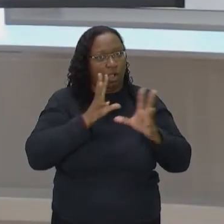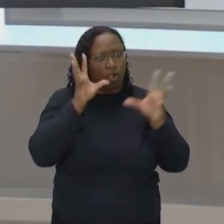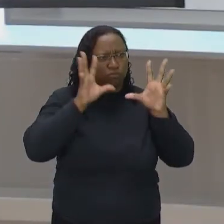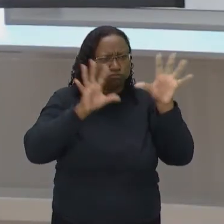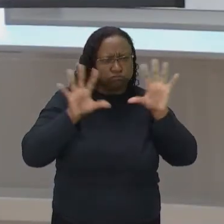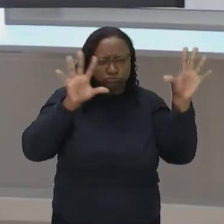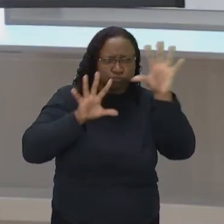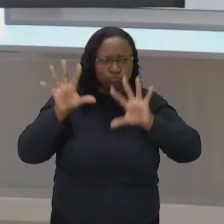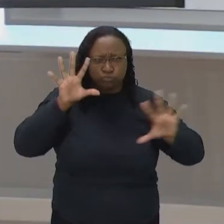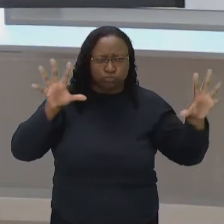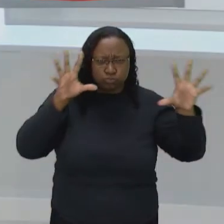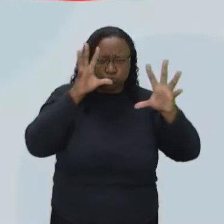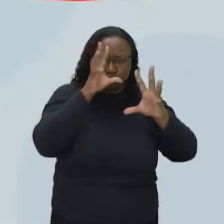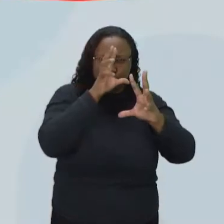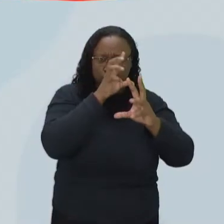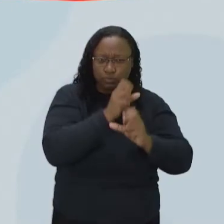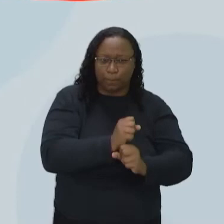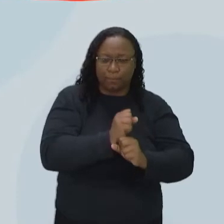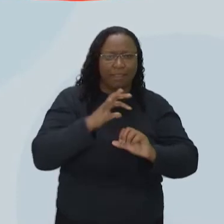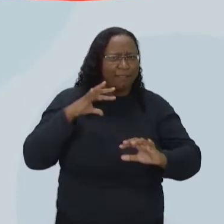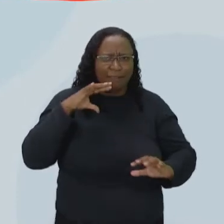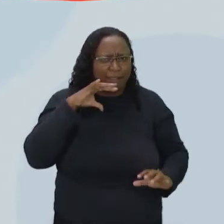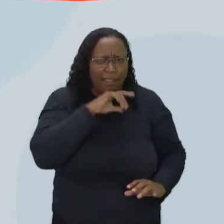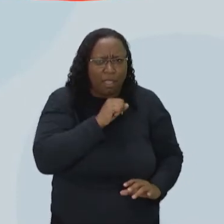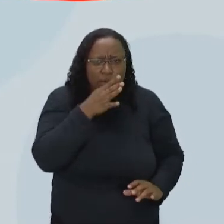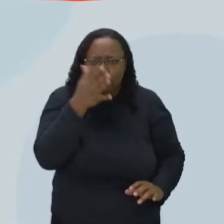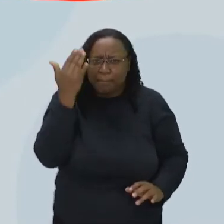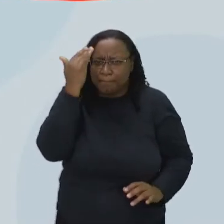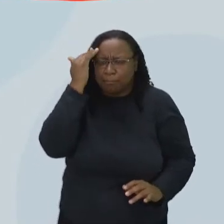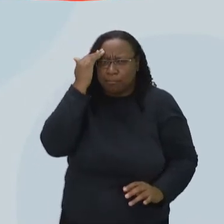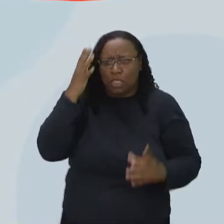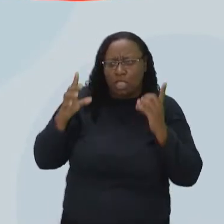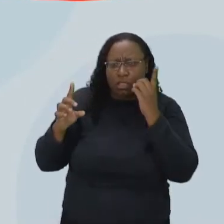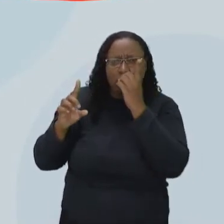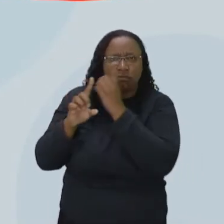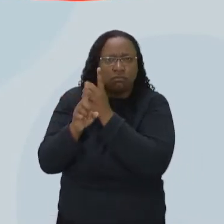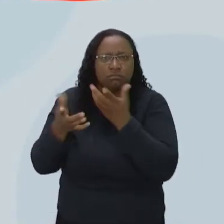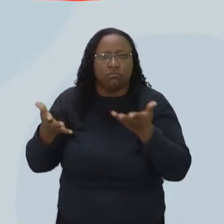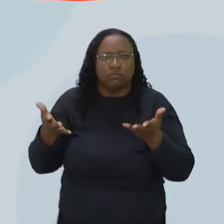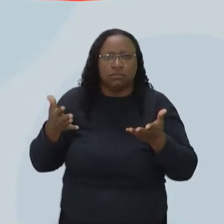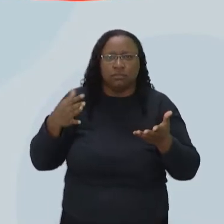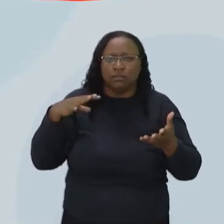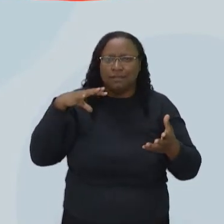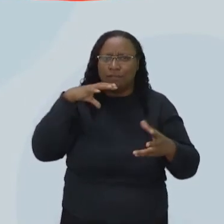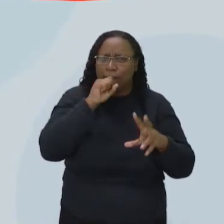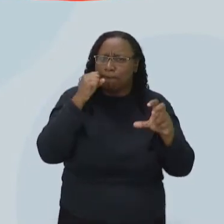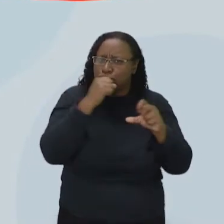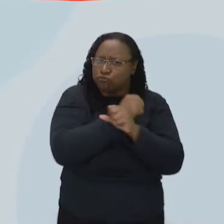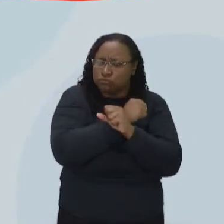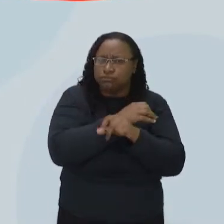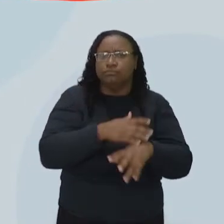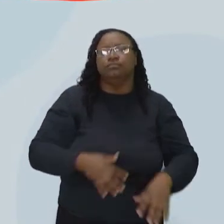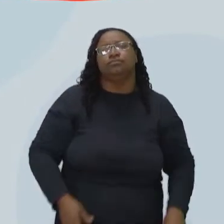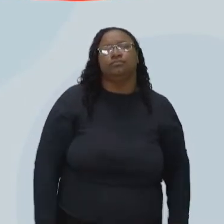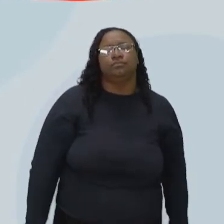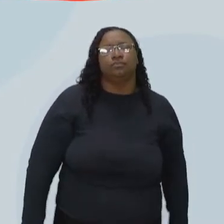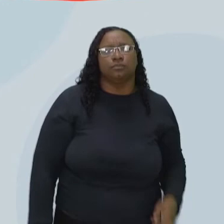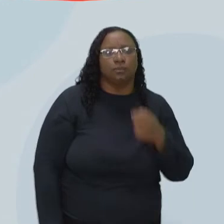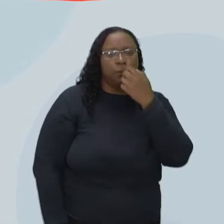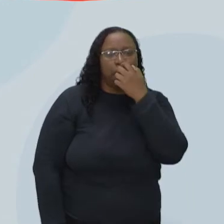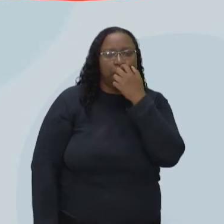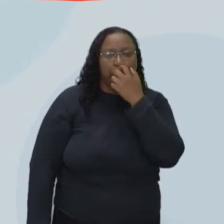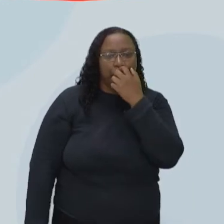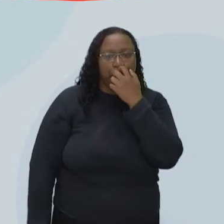essa conta aí em termos rápidos, aqui para a gente encontrar um valor rápido, vai dar